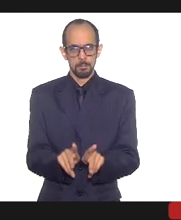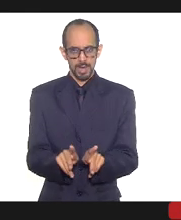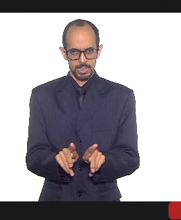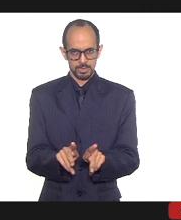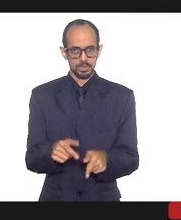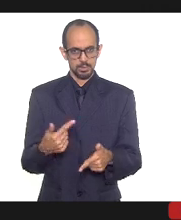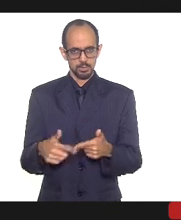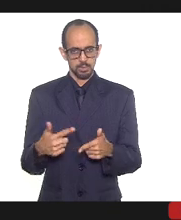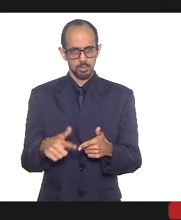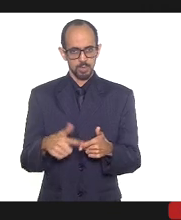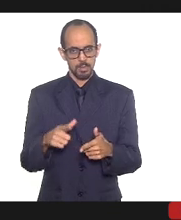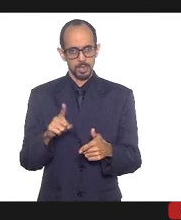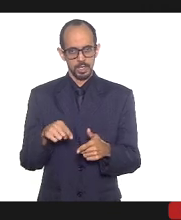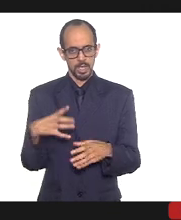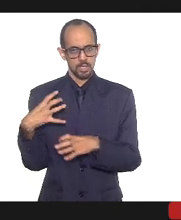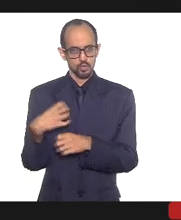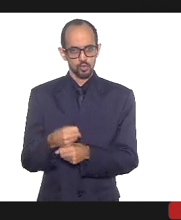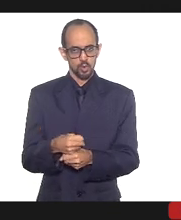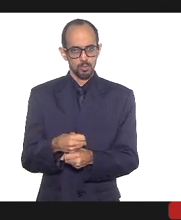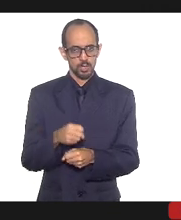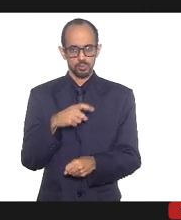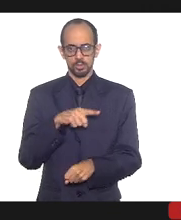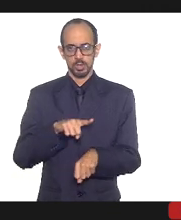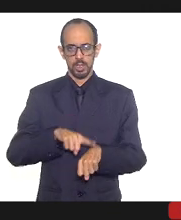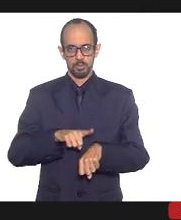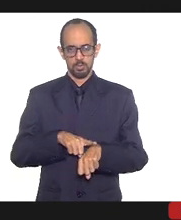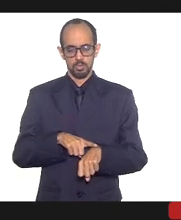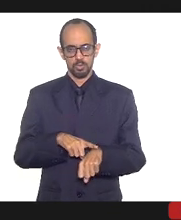relação à contagem de tempo, né,